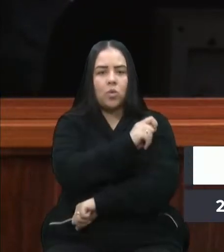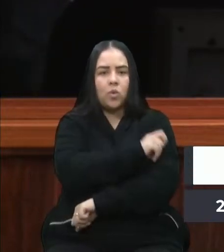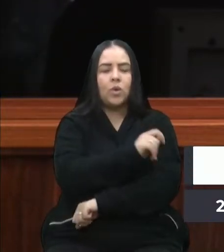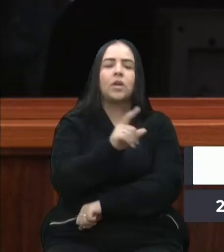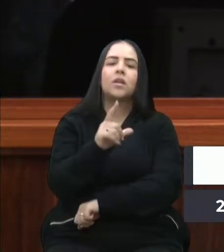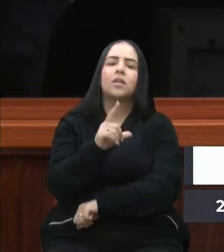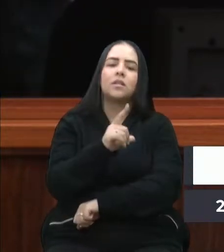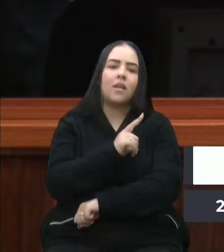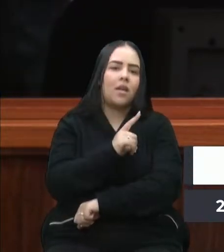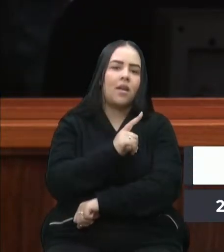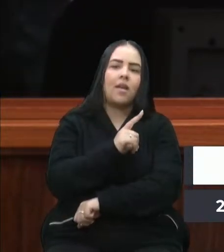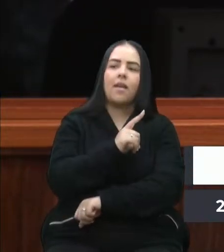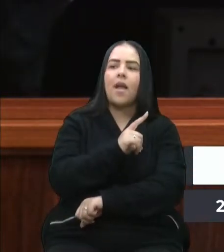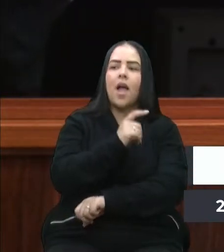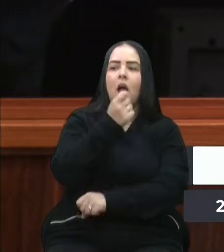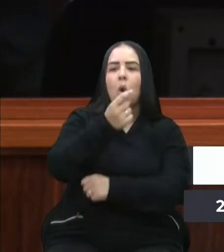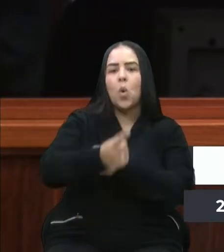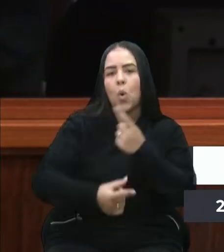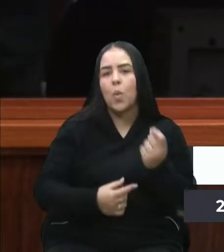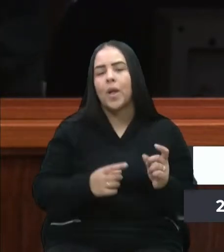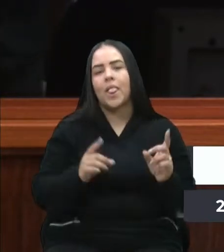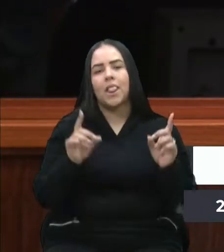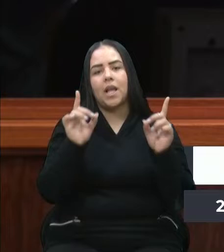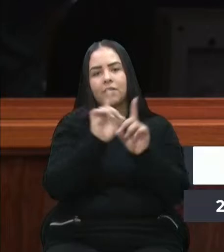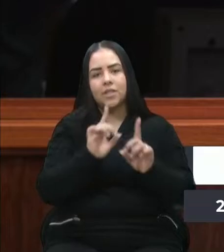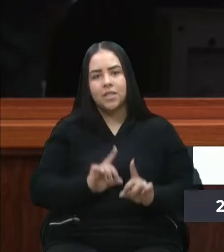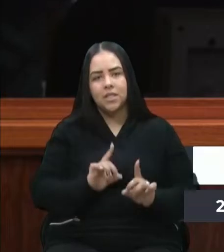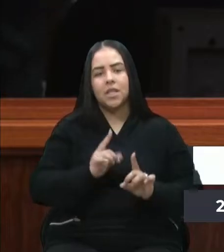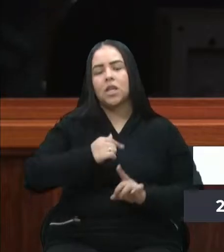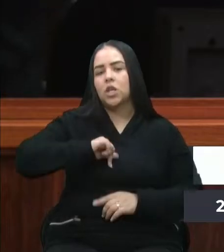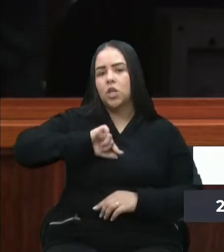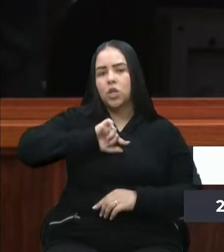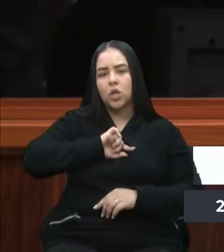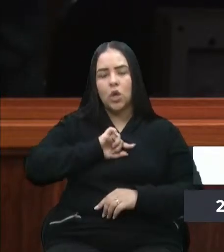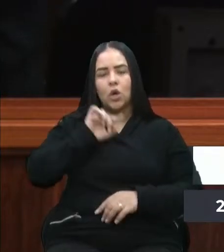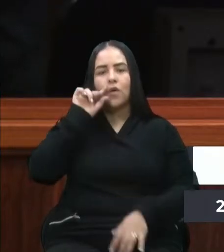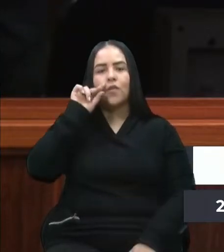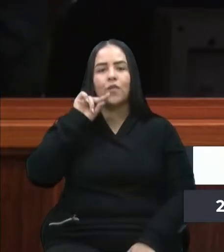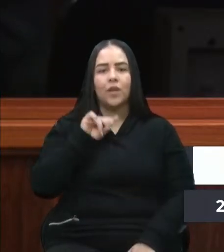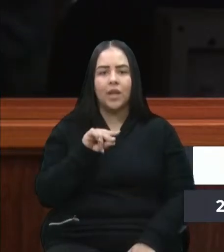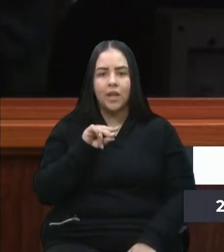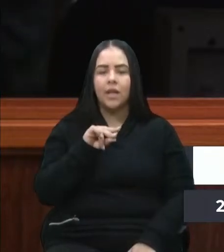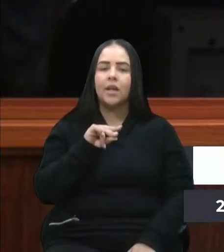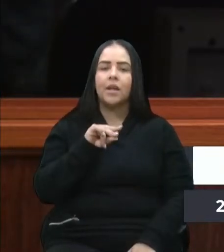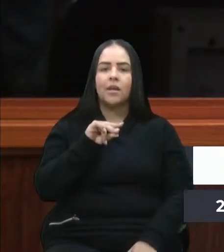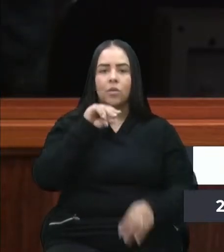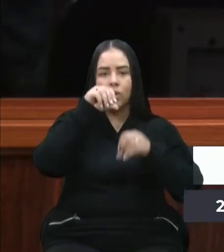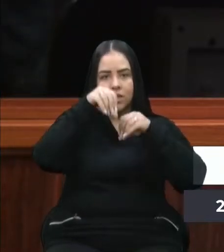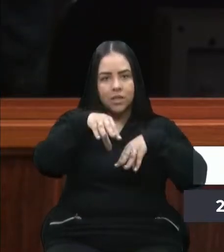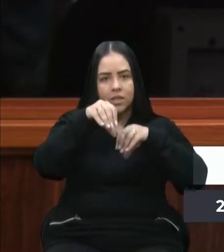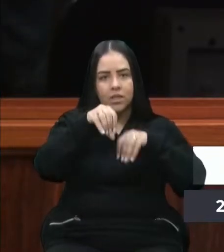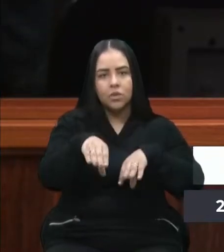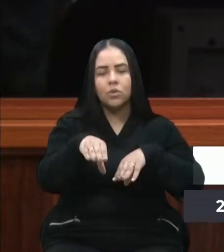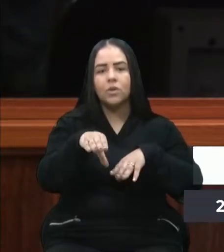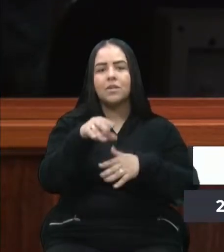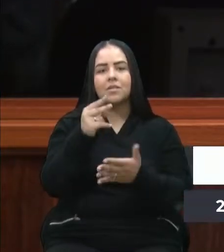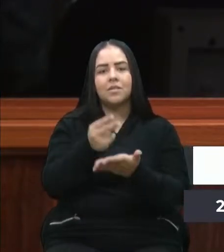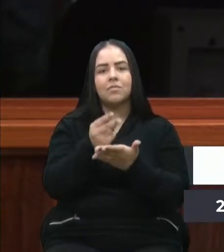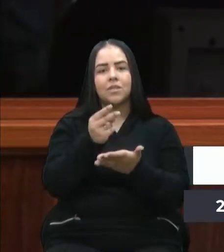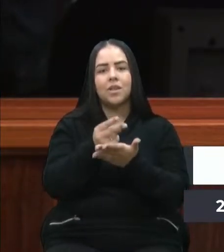alguma deficiência, no momento onde a gente vê que o ensino está cada vez